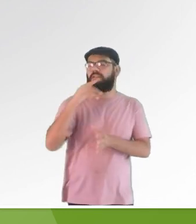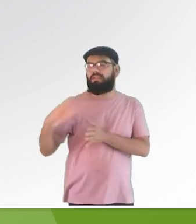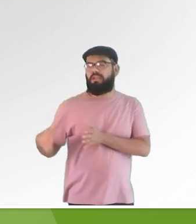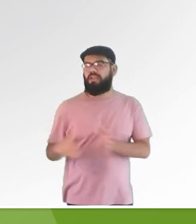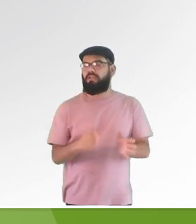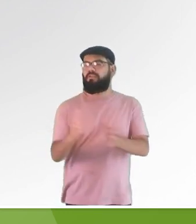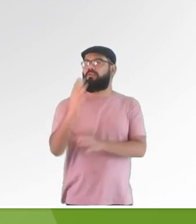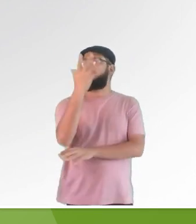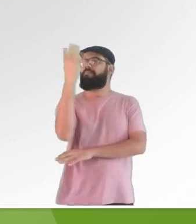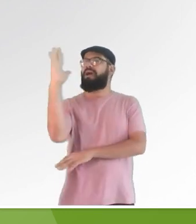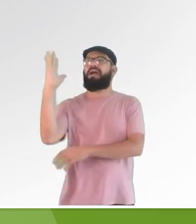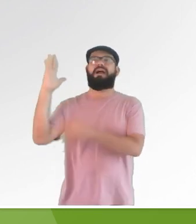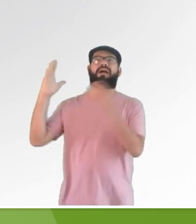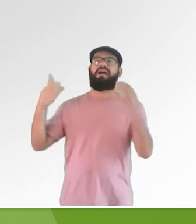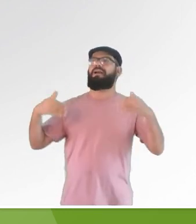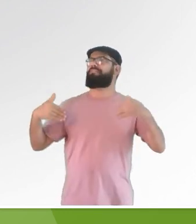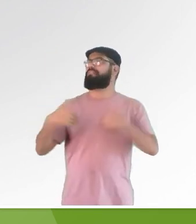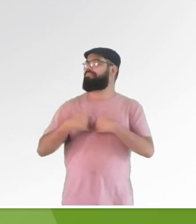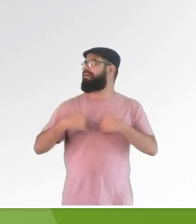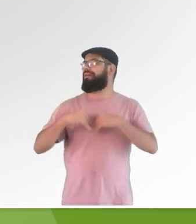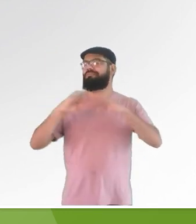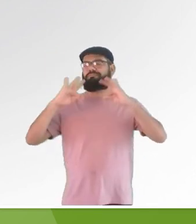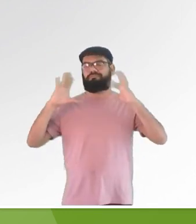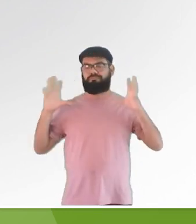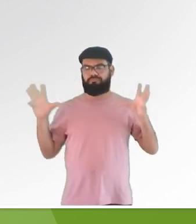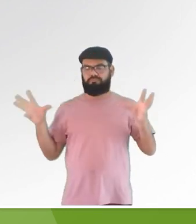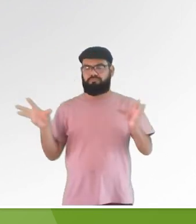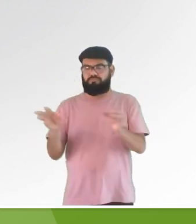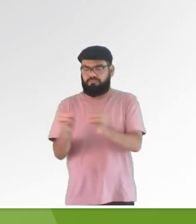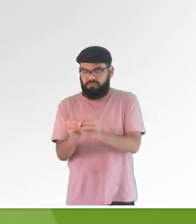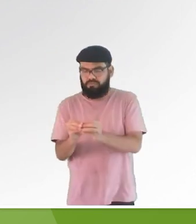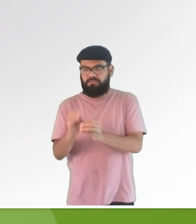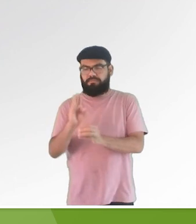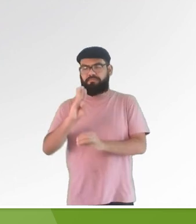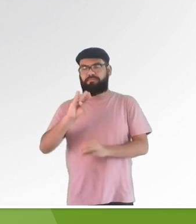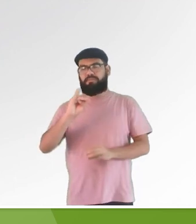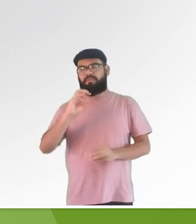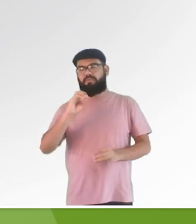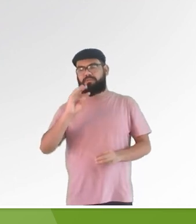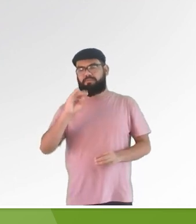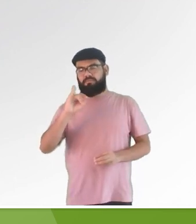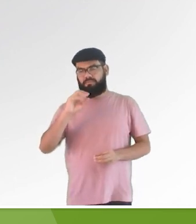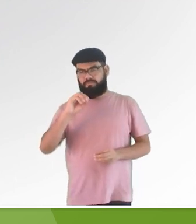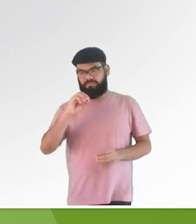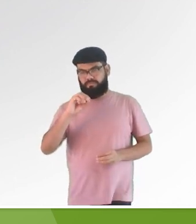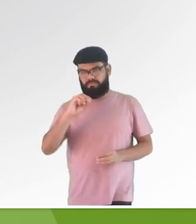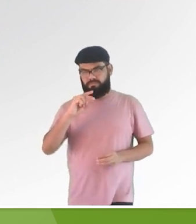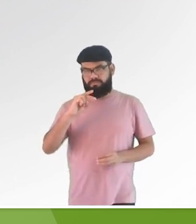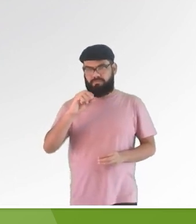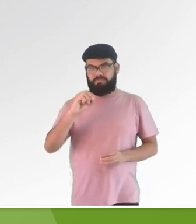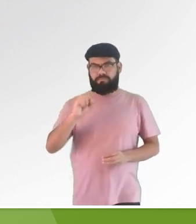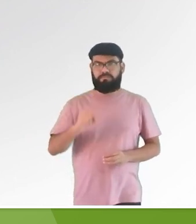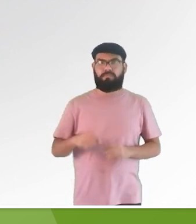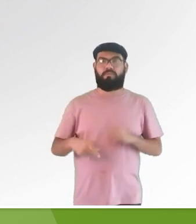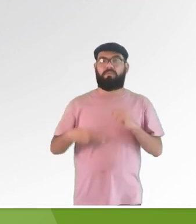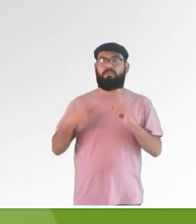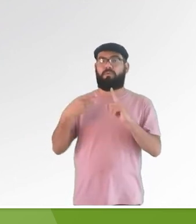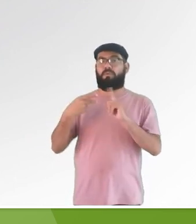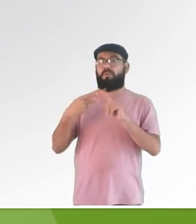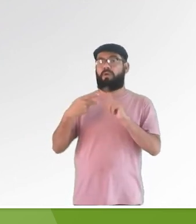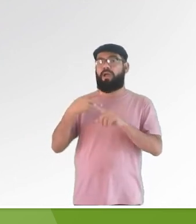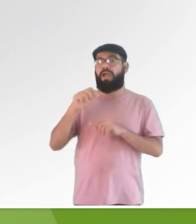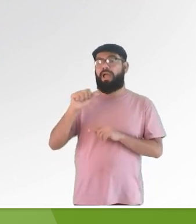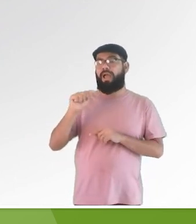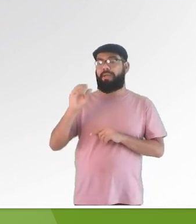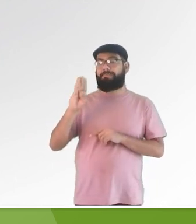eles vão fazer parte dos fatores bióticos. Já os fatores abióticos é aquela parte, né,